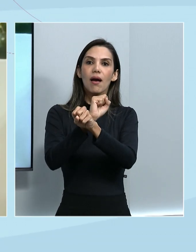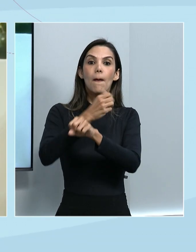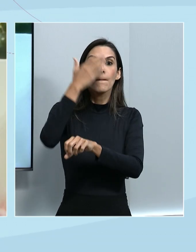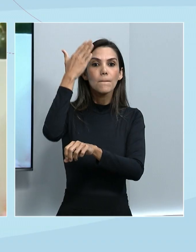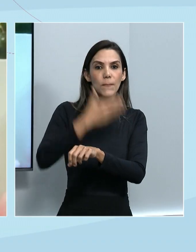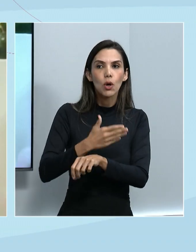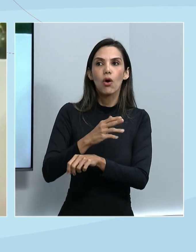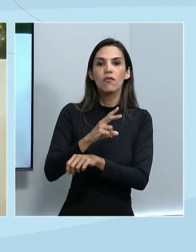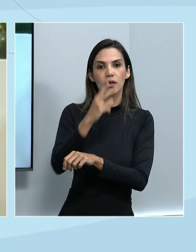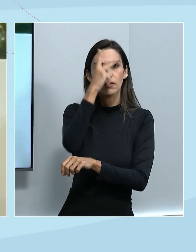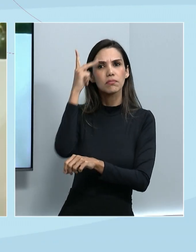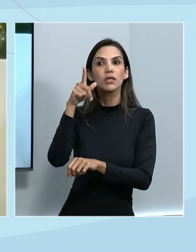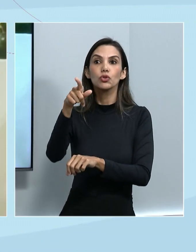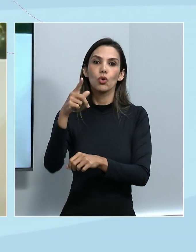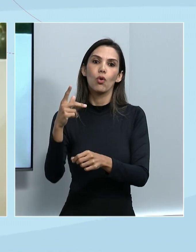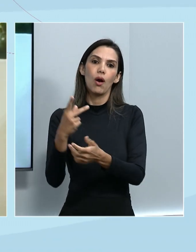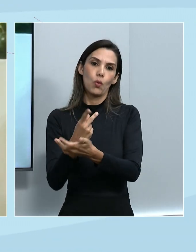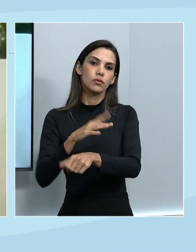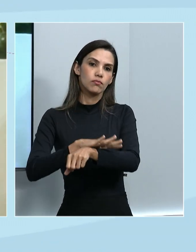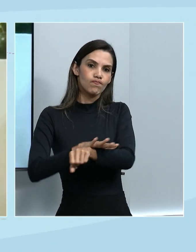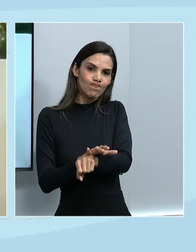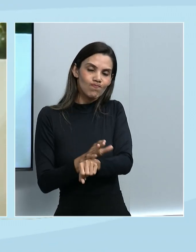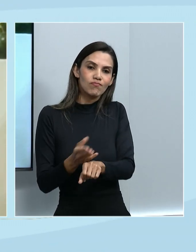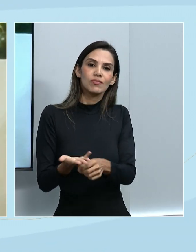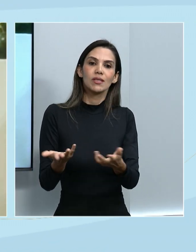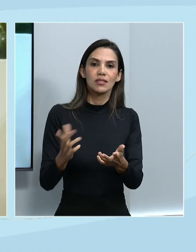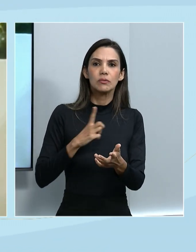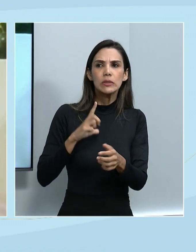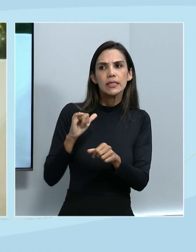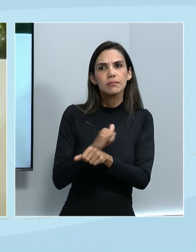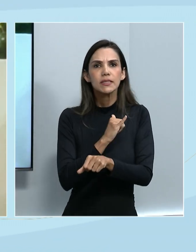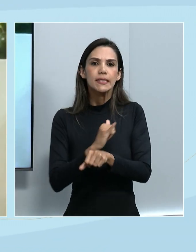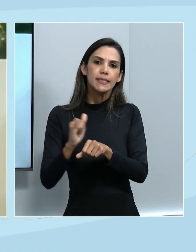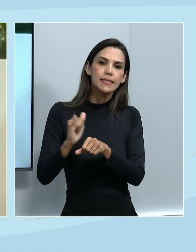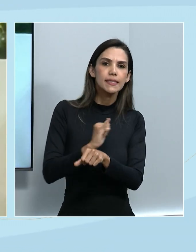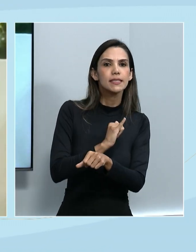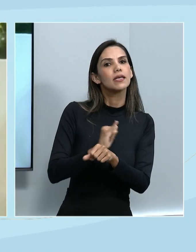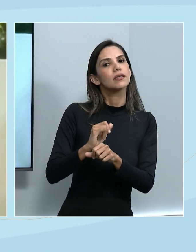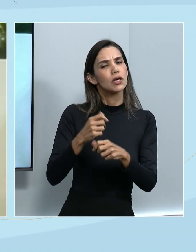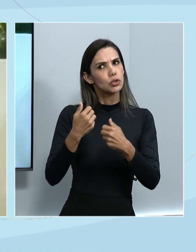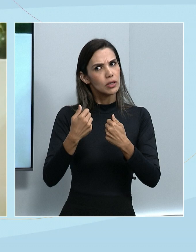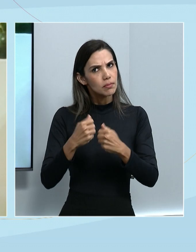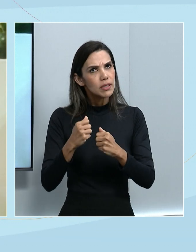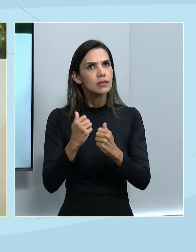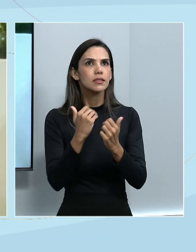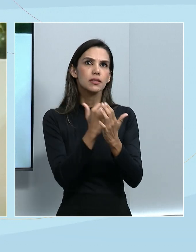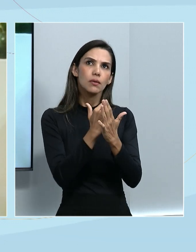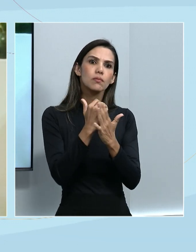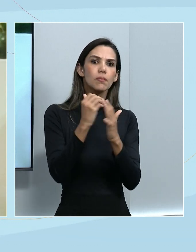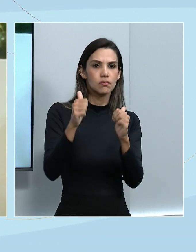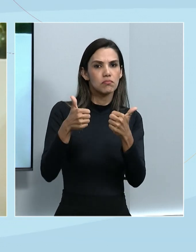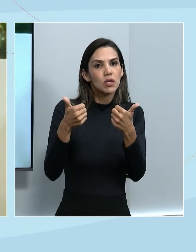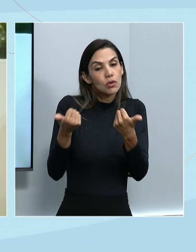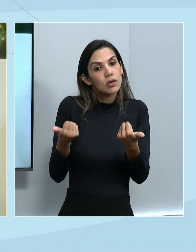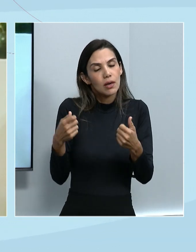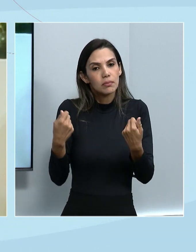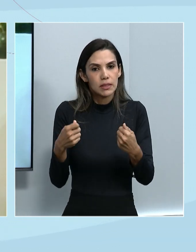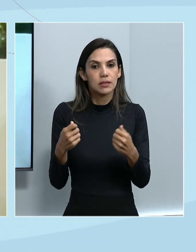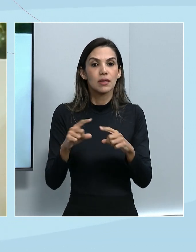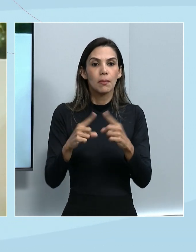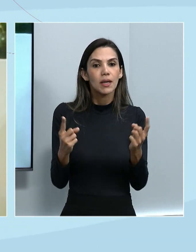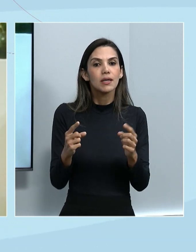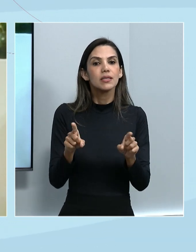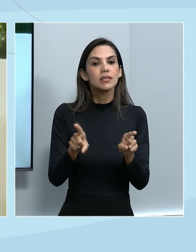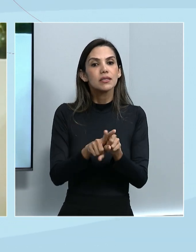são pequenos sinais ainda tímidos que nós precisamos ampliar. e principalmente partir